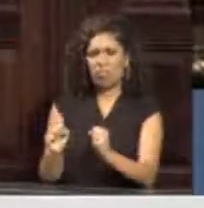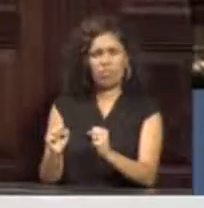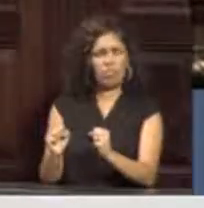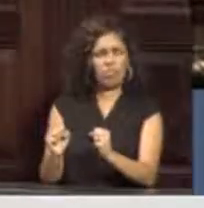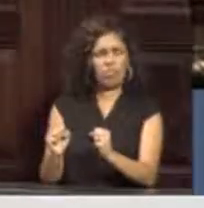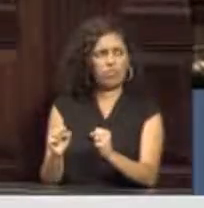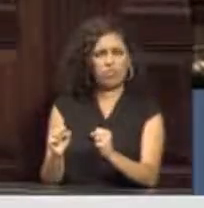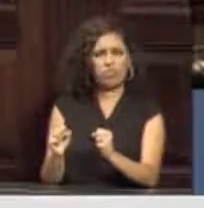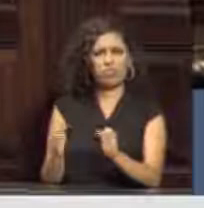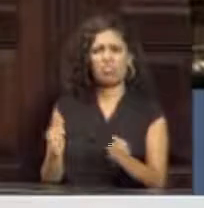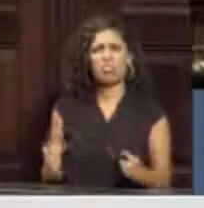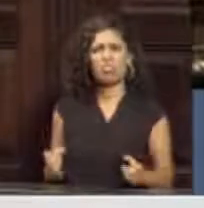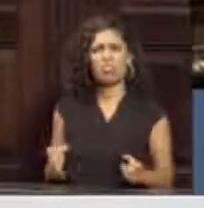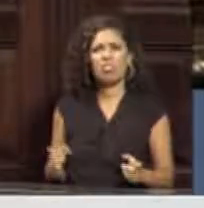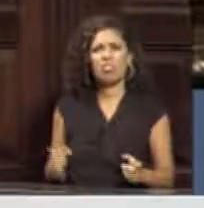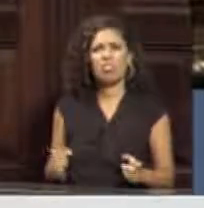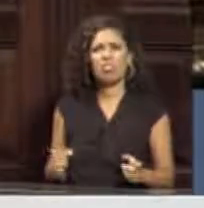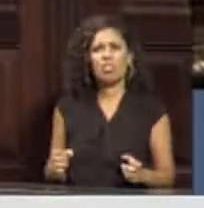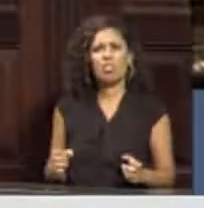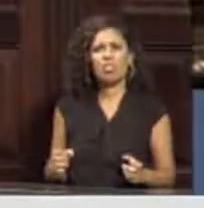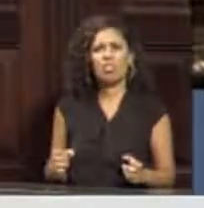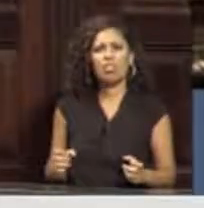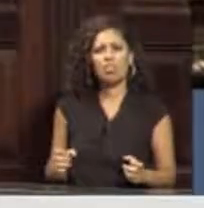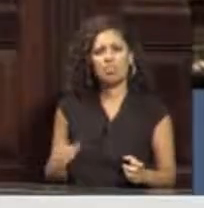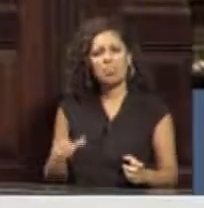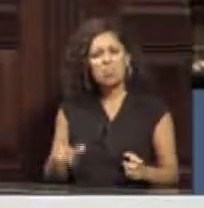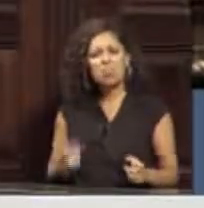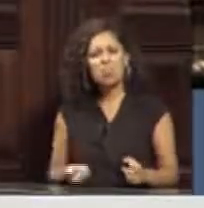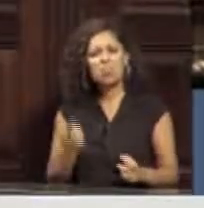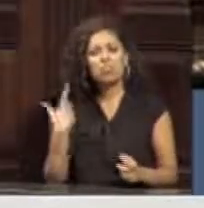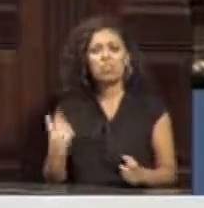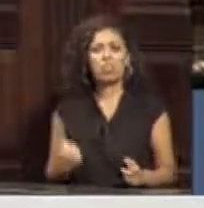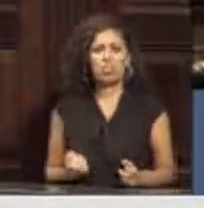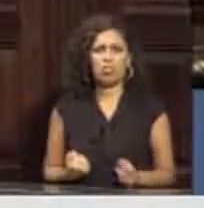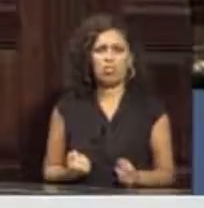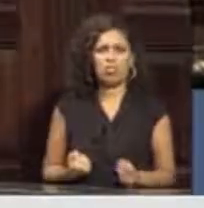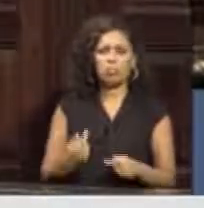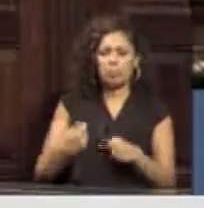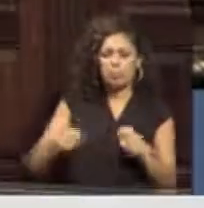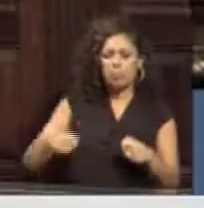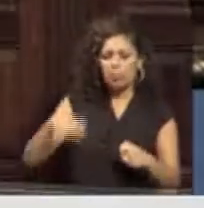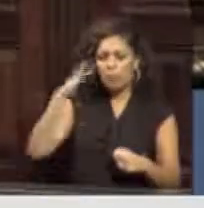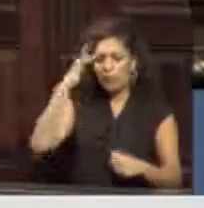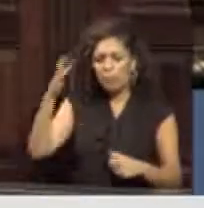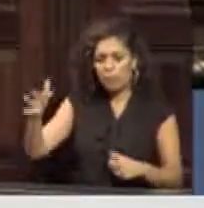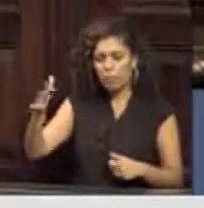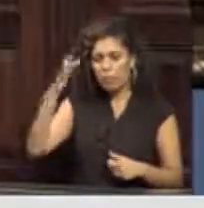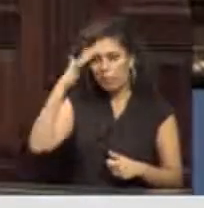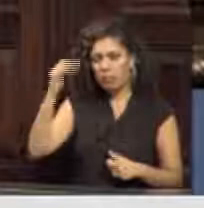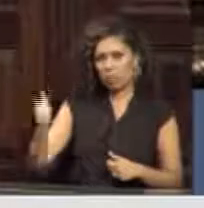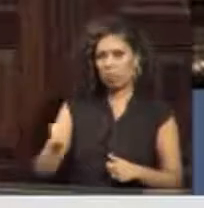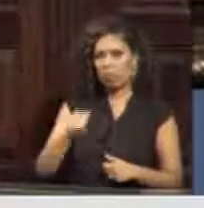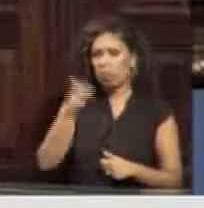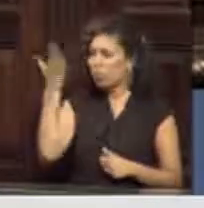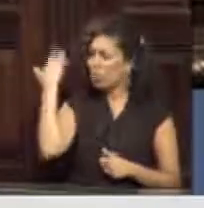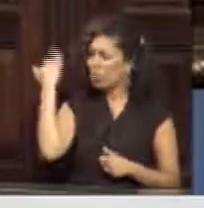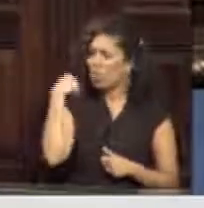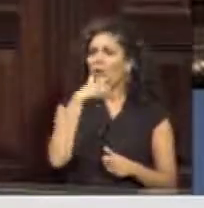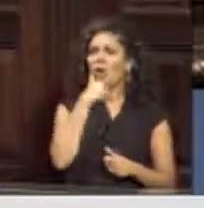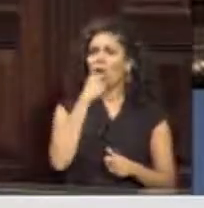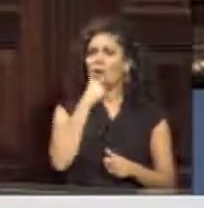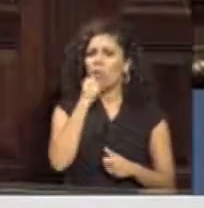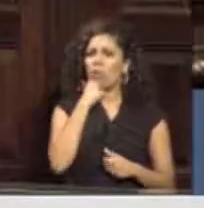Wellington Moreira Franco, grande idealizador da privatização do governo